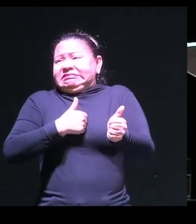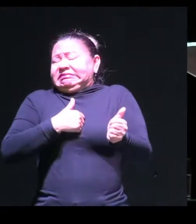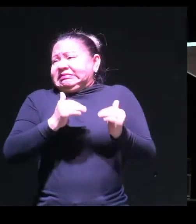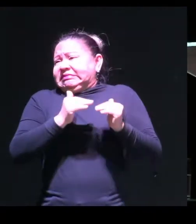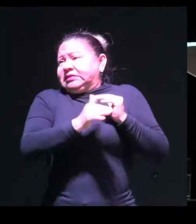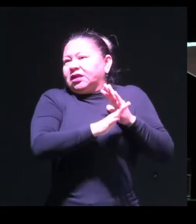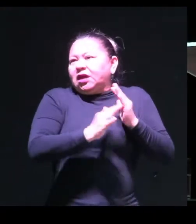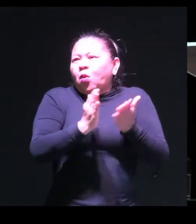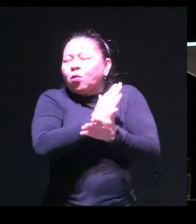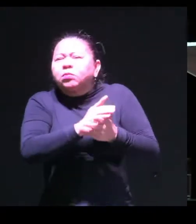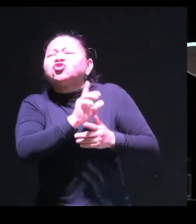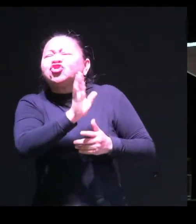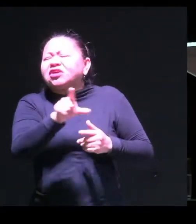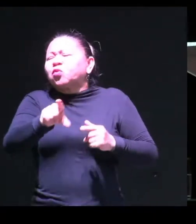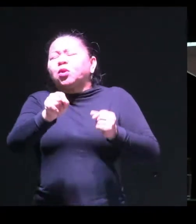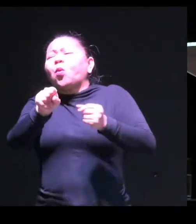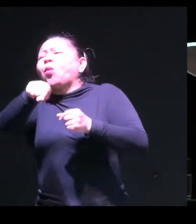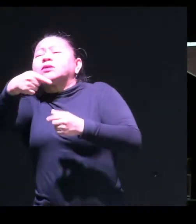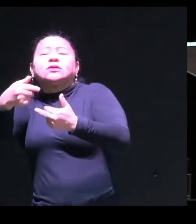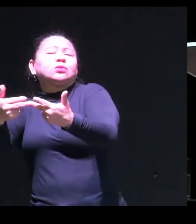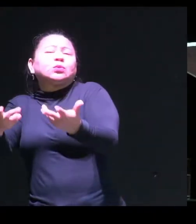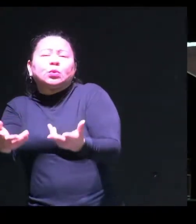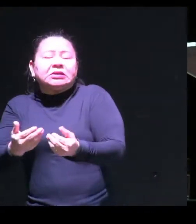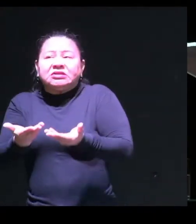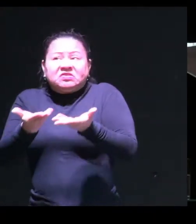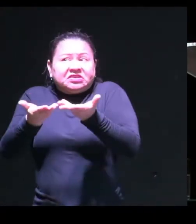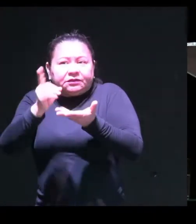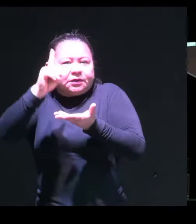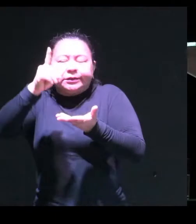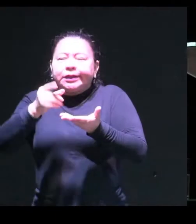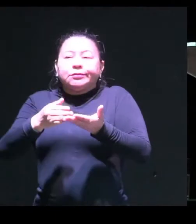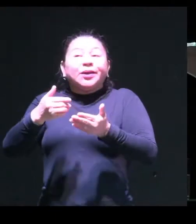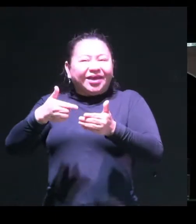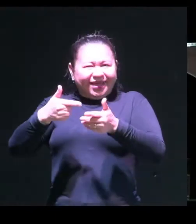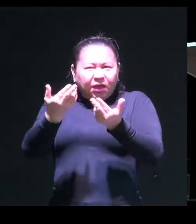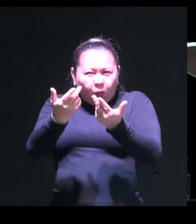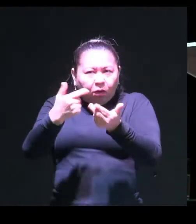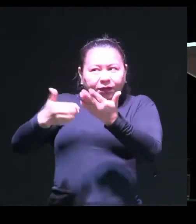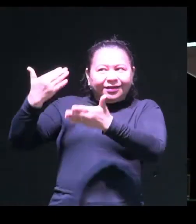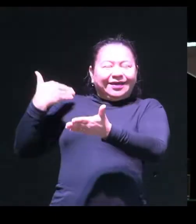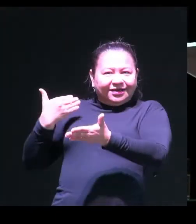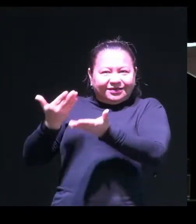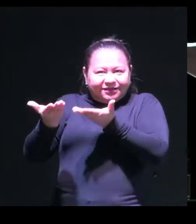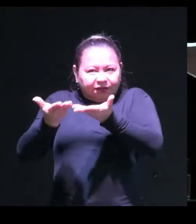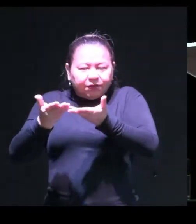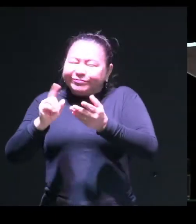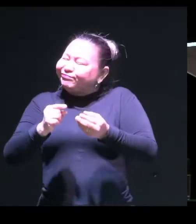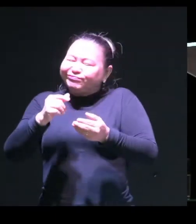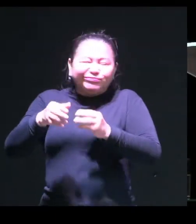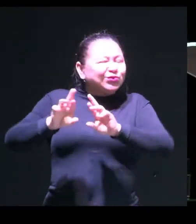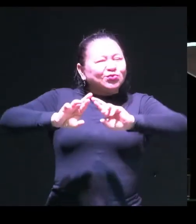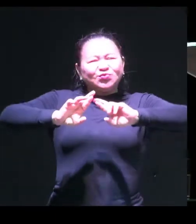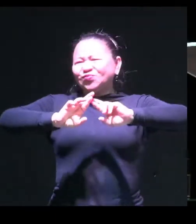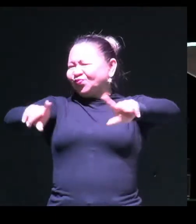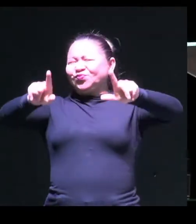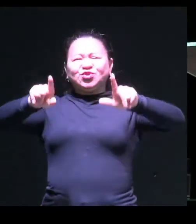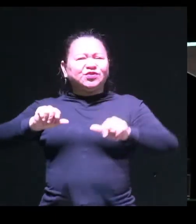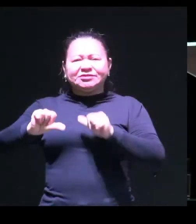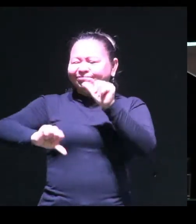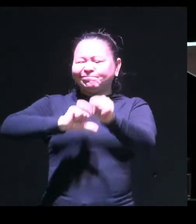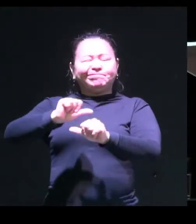algumas preferências, que não serve mais a Deus como servia no princípio, pela fé, faz tudo pela emoção, ou tudo